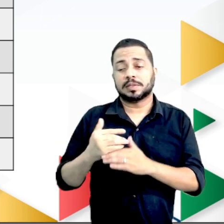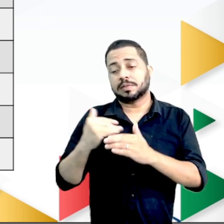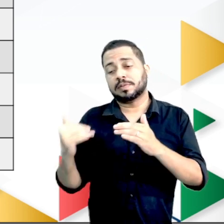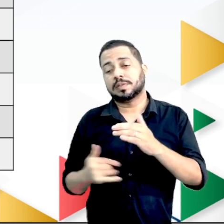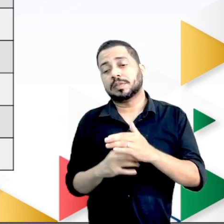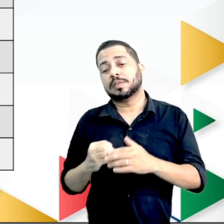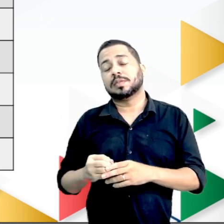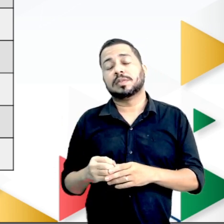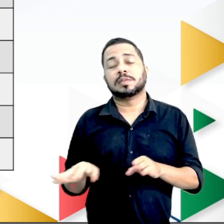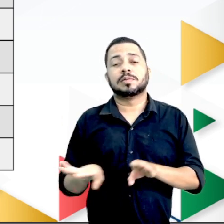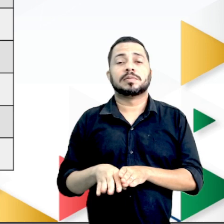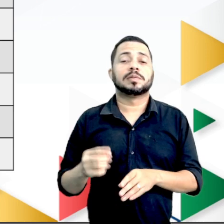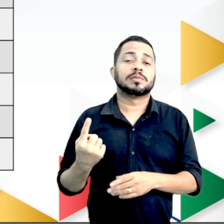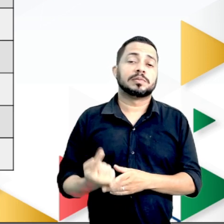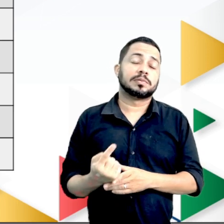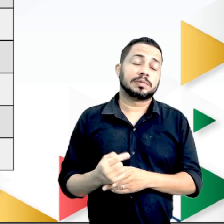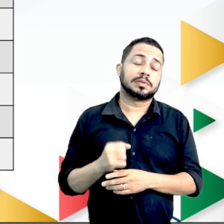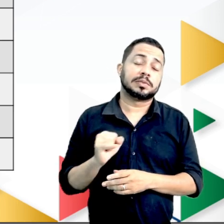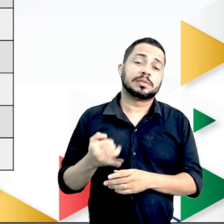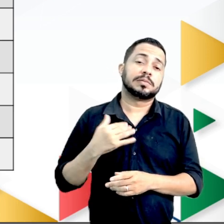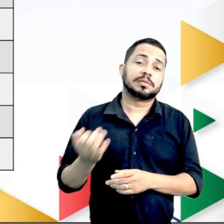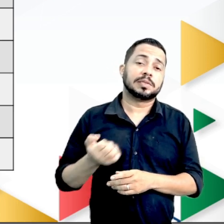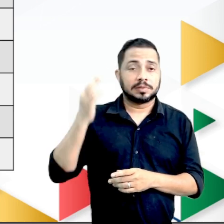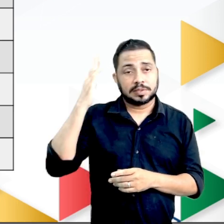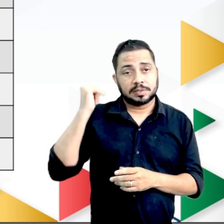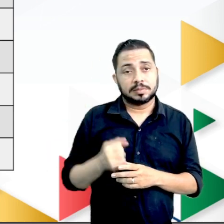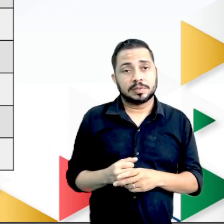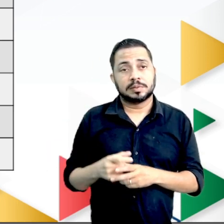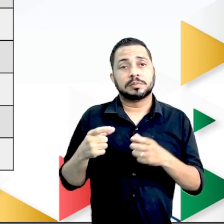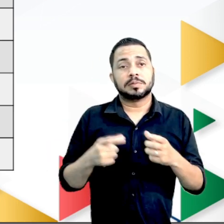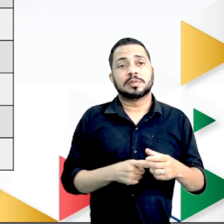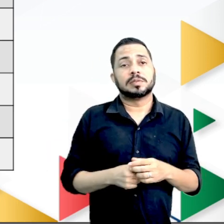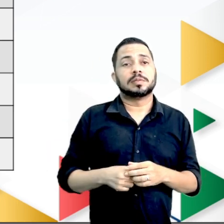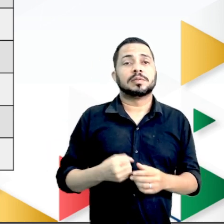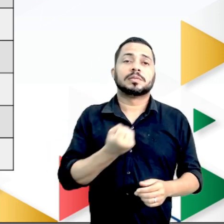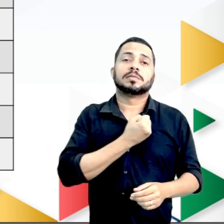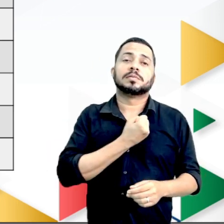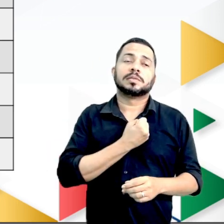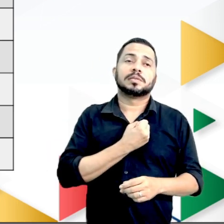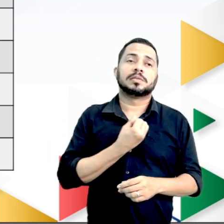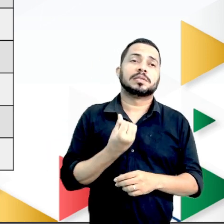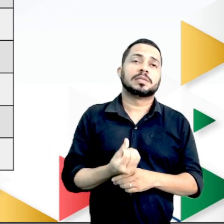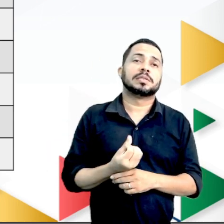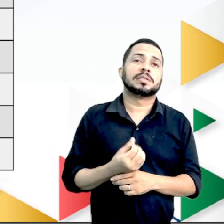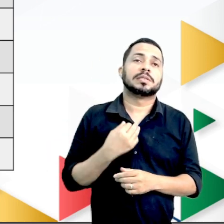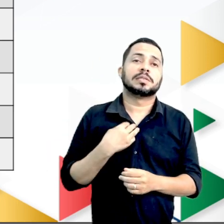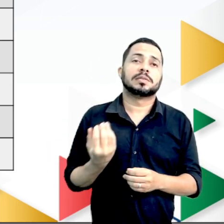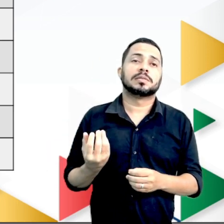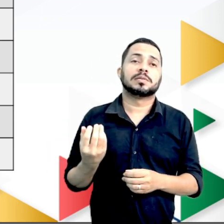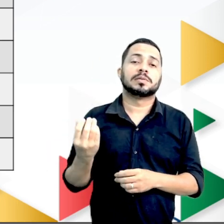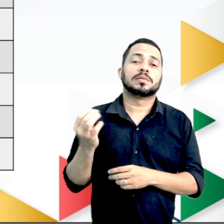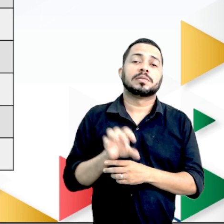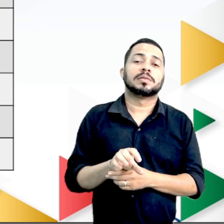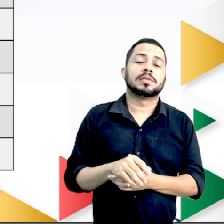a 1. Tá claro? Se eu quero saber a posição número 6, eu vou colocar